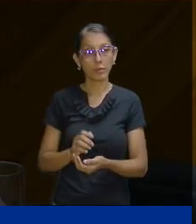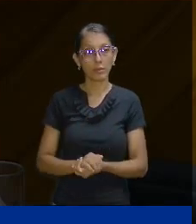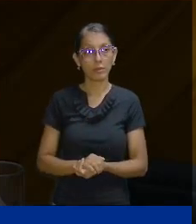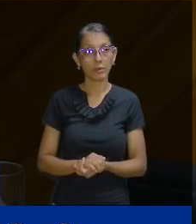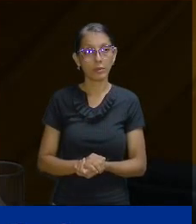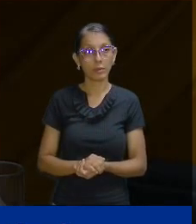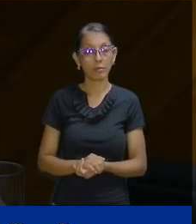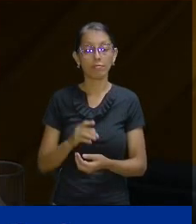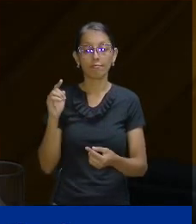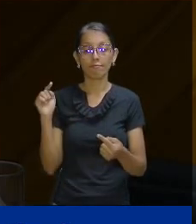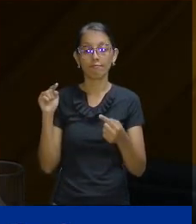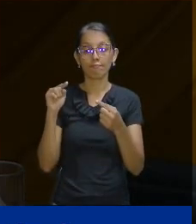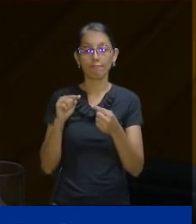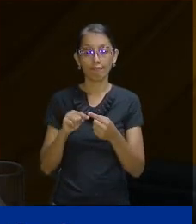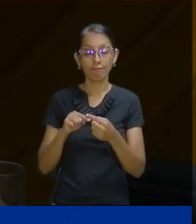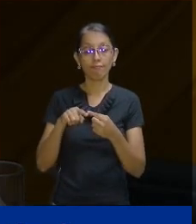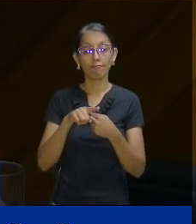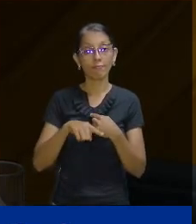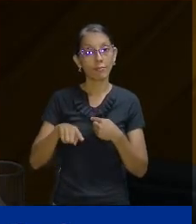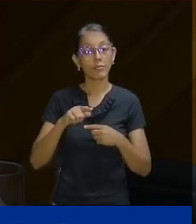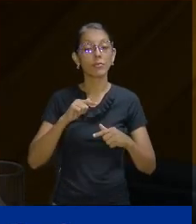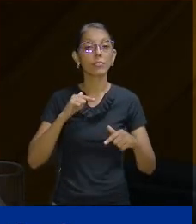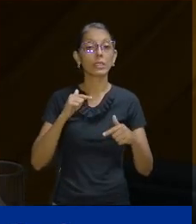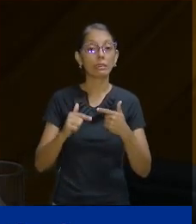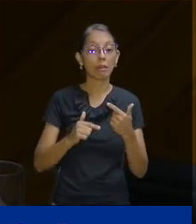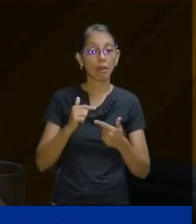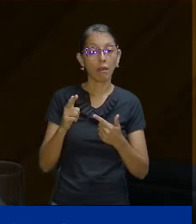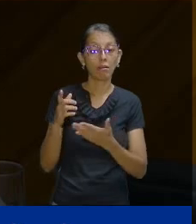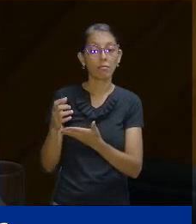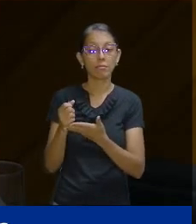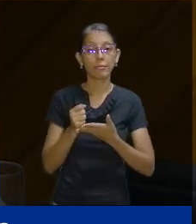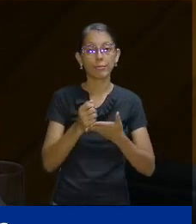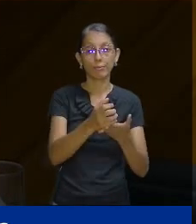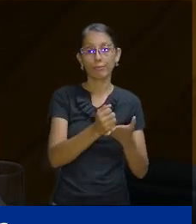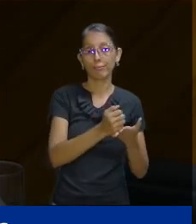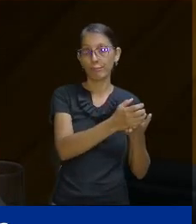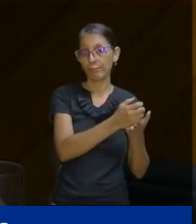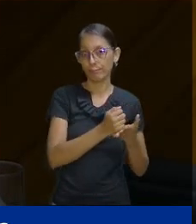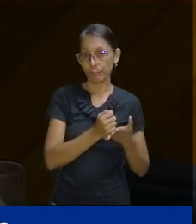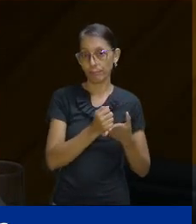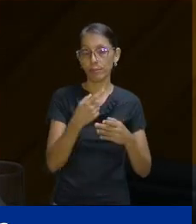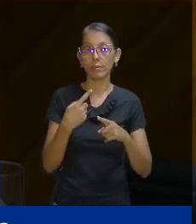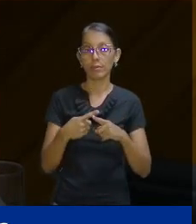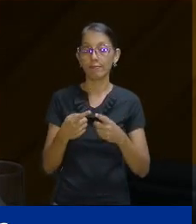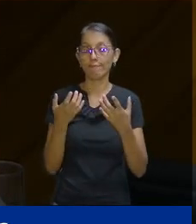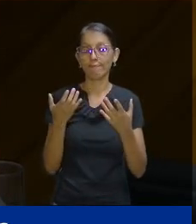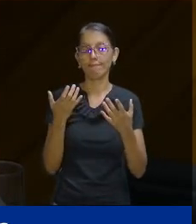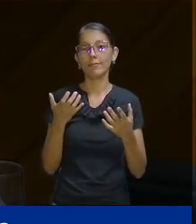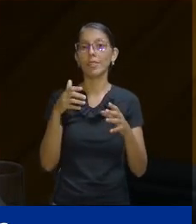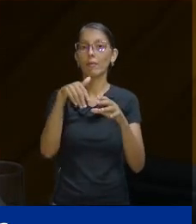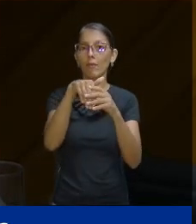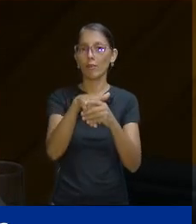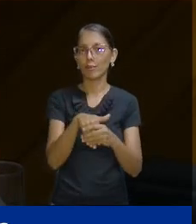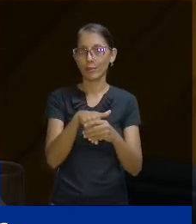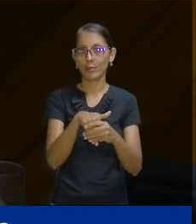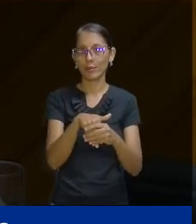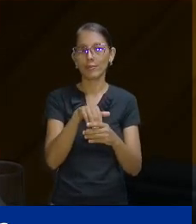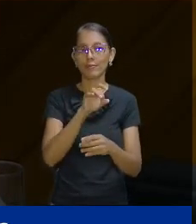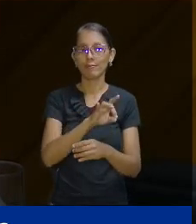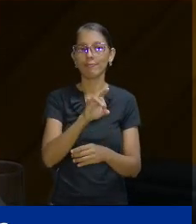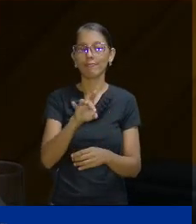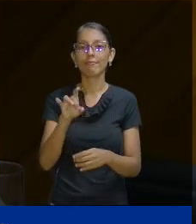fim especial de agir, considerando que o transporte estava sendo realizado para poder obter os votos daqueles